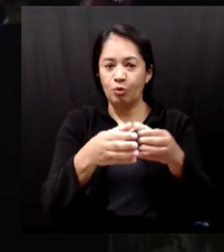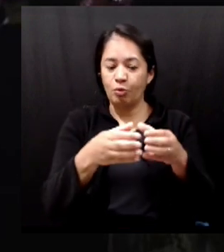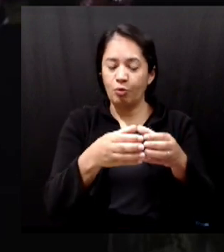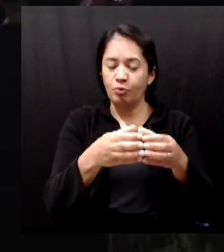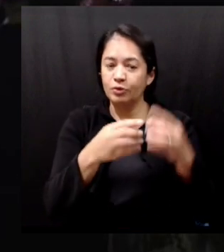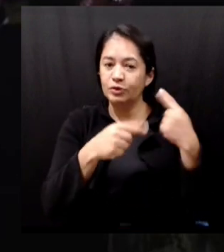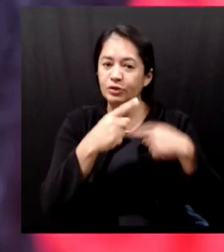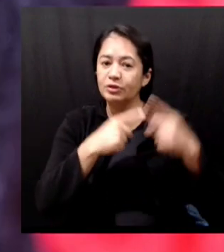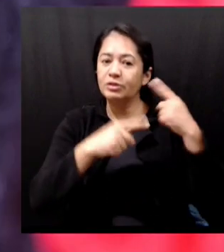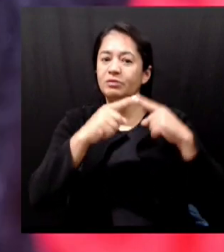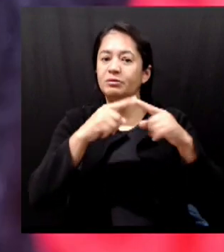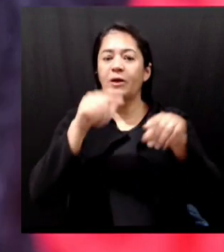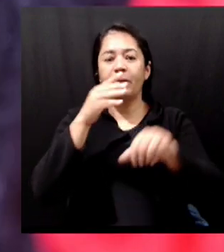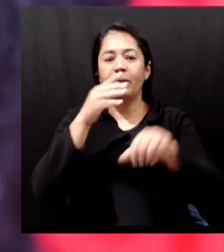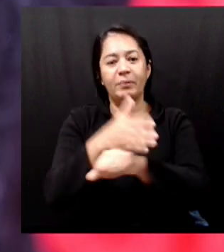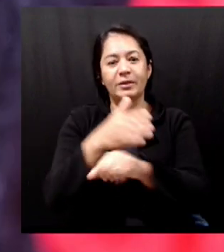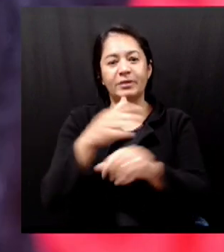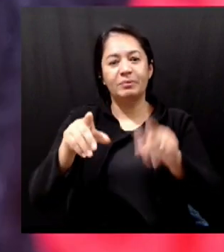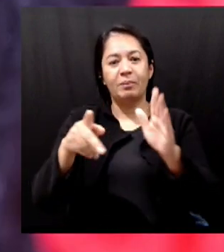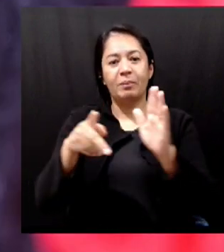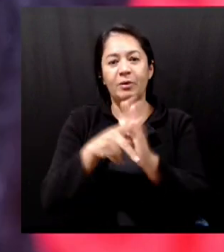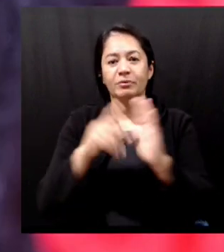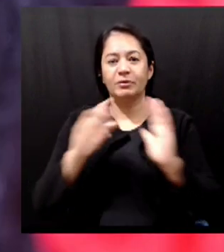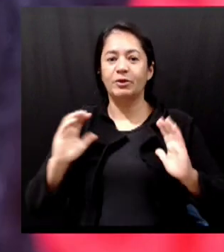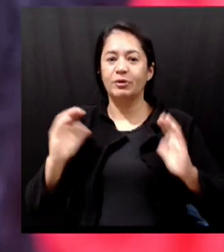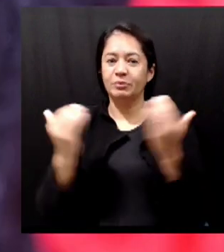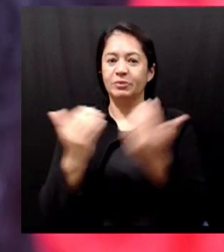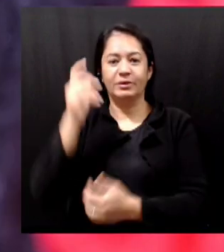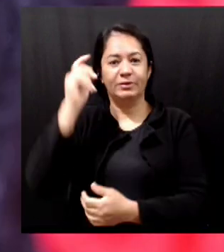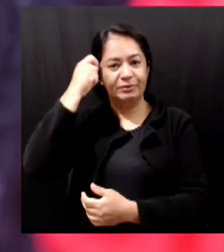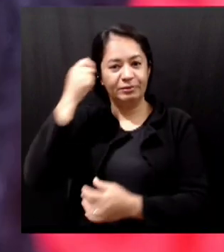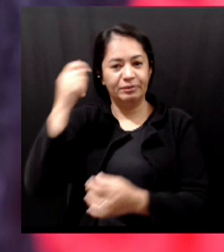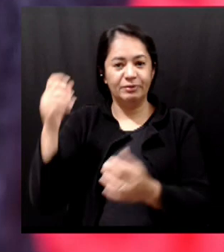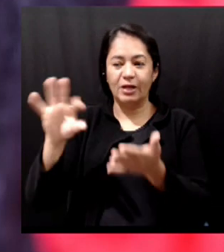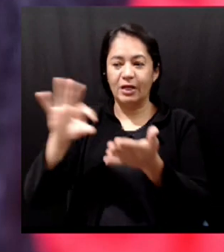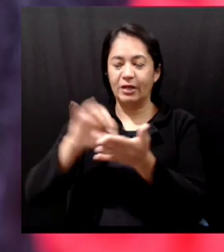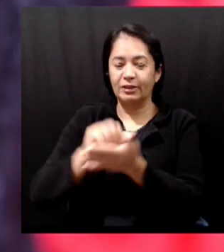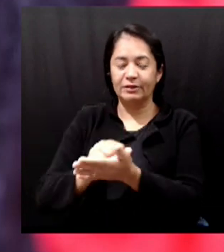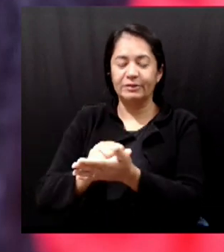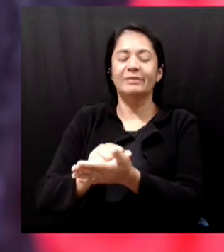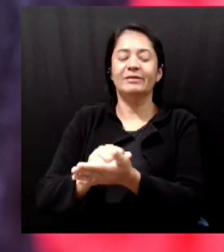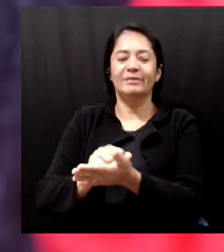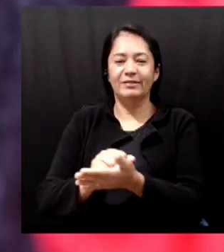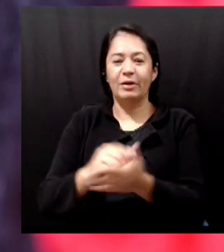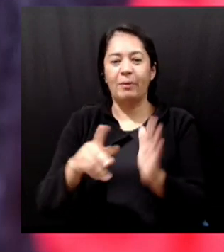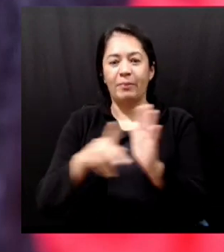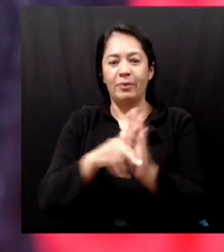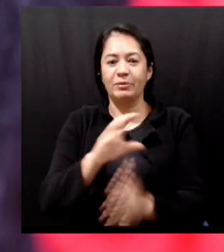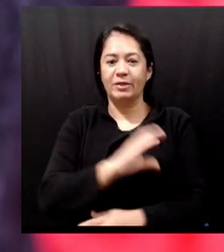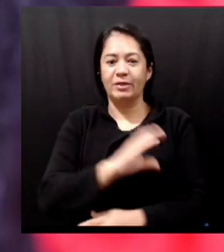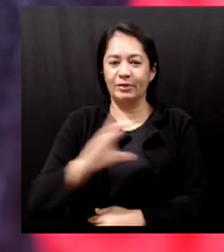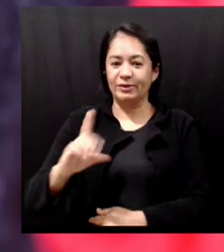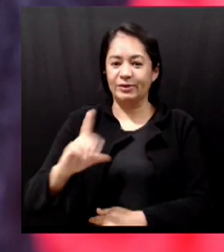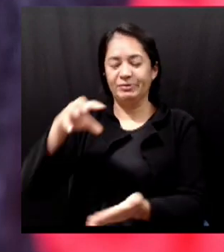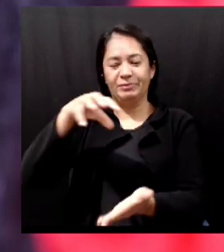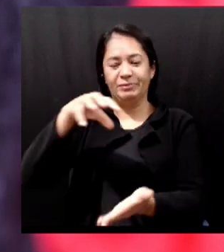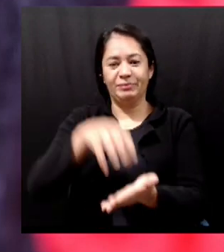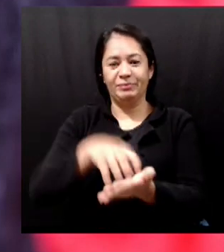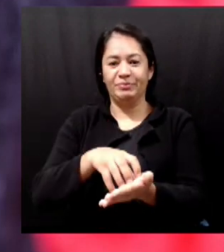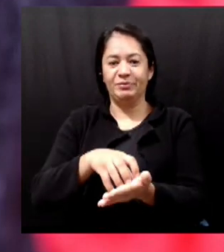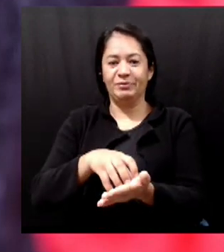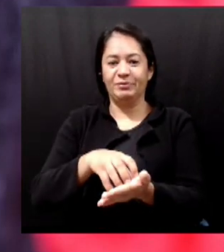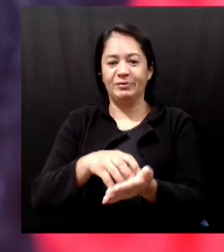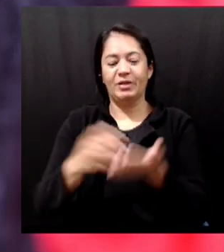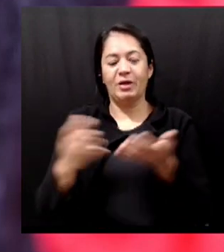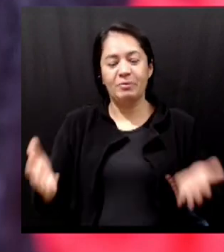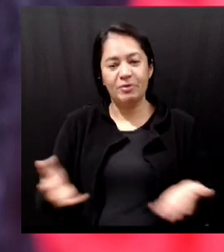Participação da Comunidade Negra após inscrições na Coordenadoria Setorial da Promoção de Igualdade